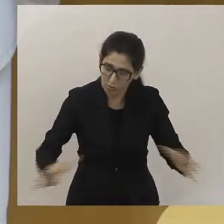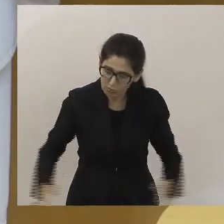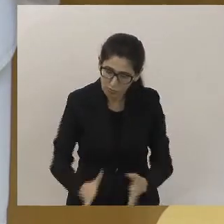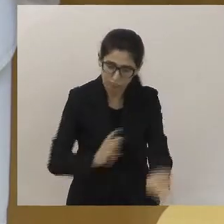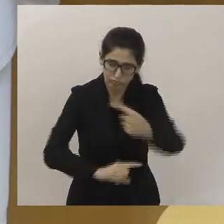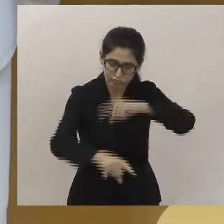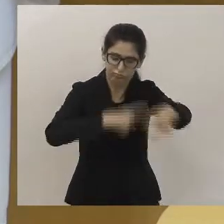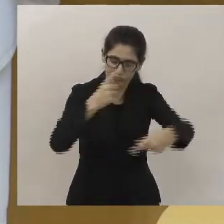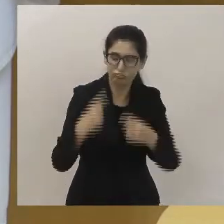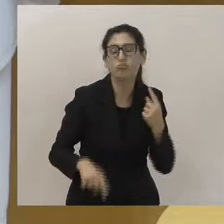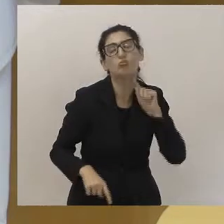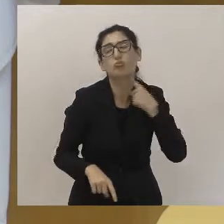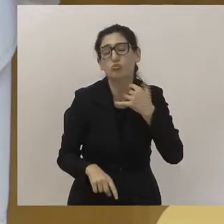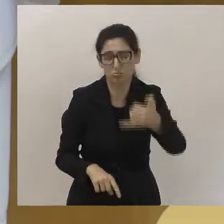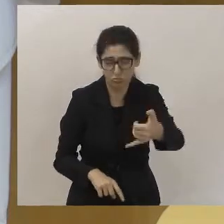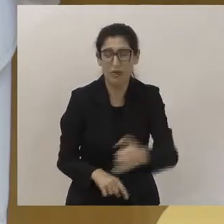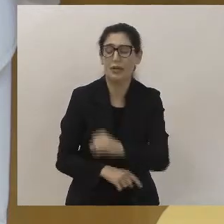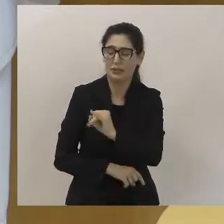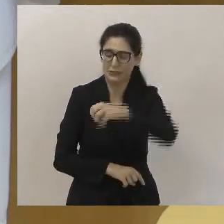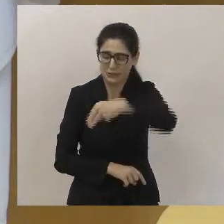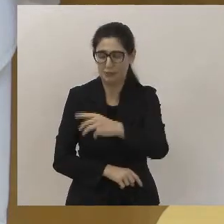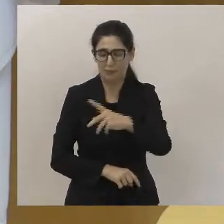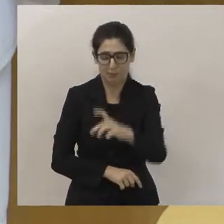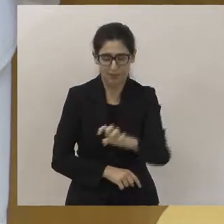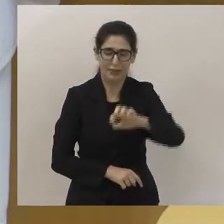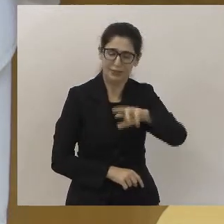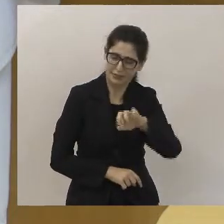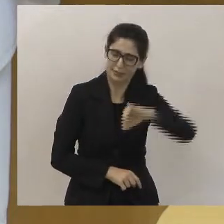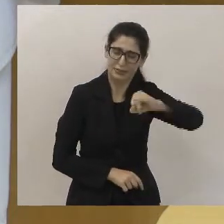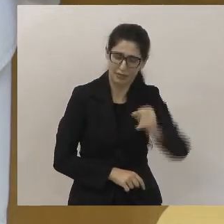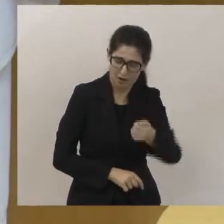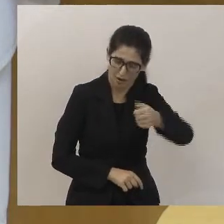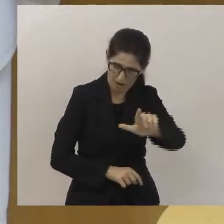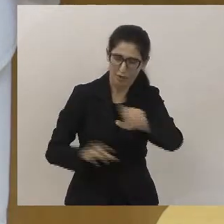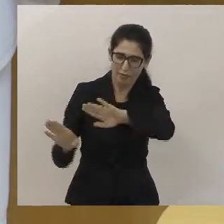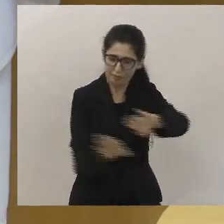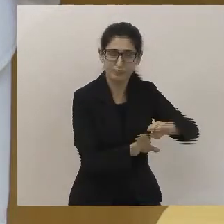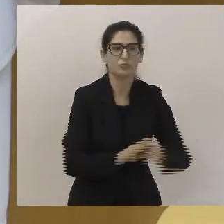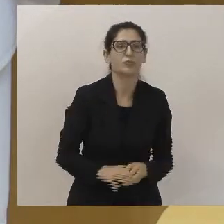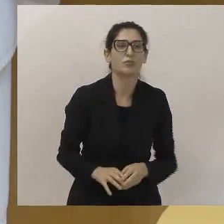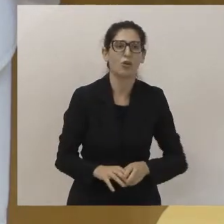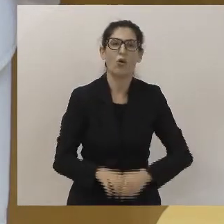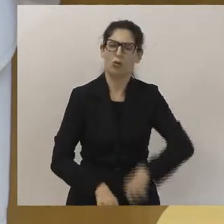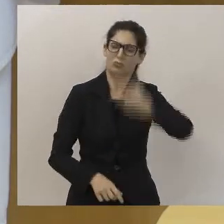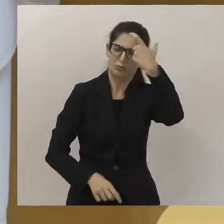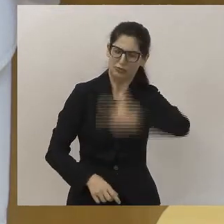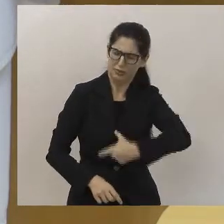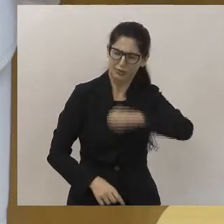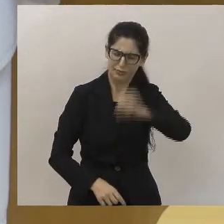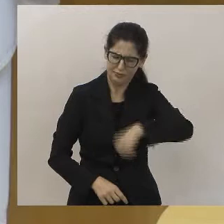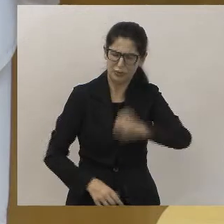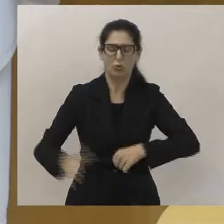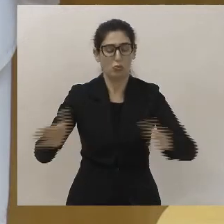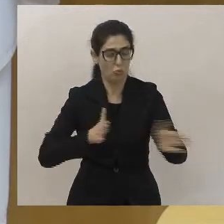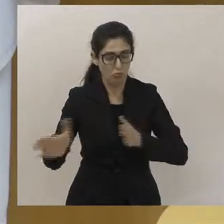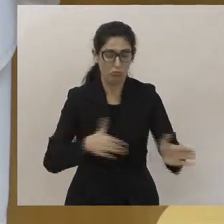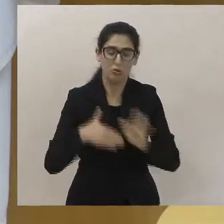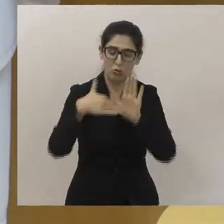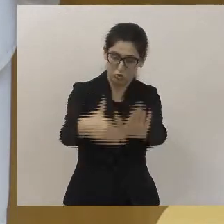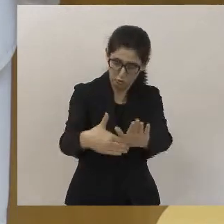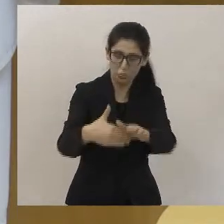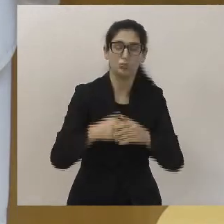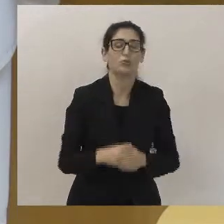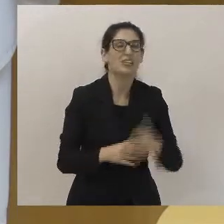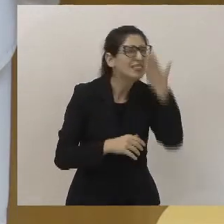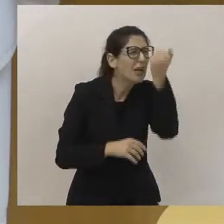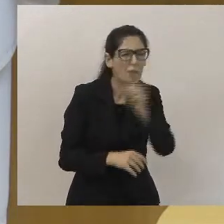paulistano então eu falo que s verdade sendo o governo olha a tubulação está sendo feita a drenagem da área do são joão onde